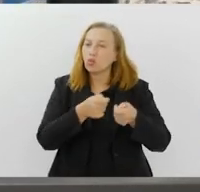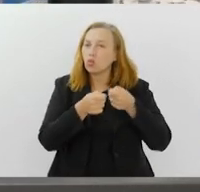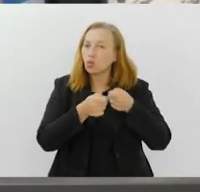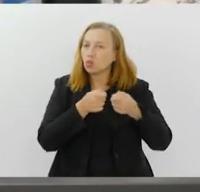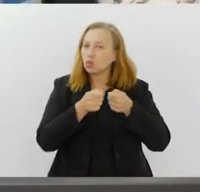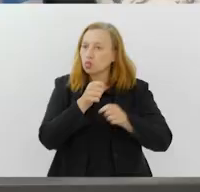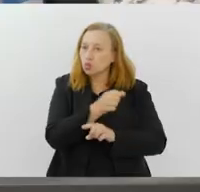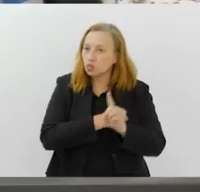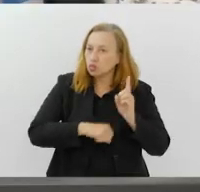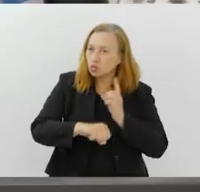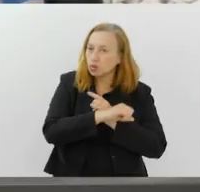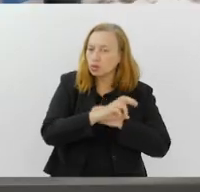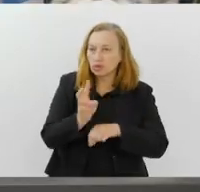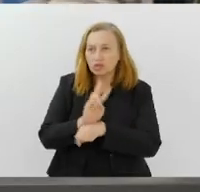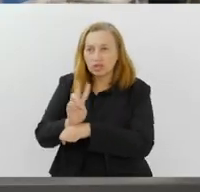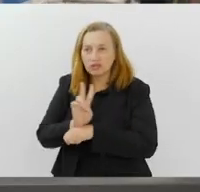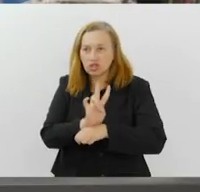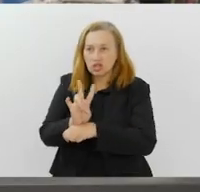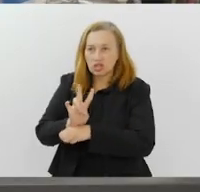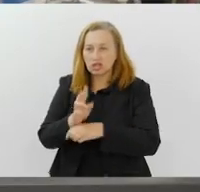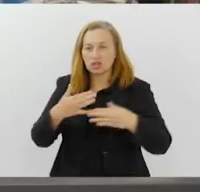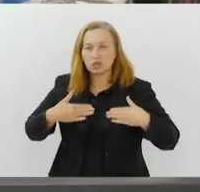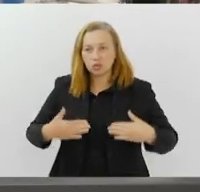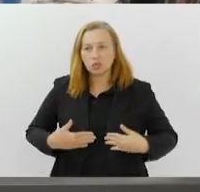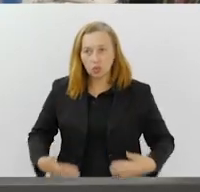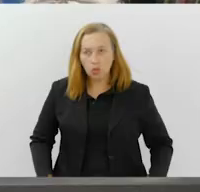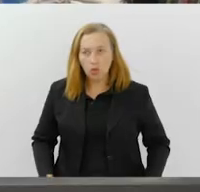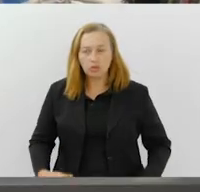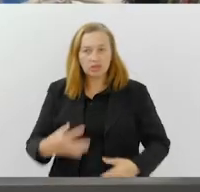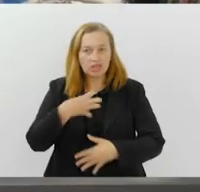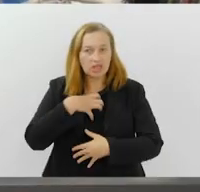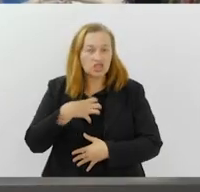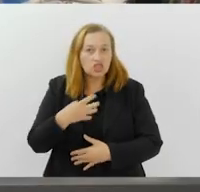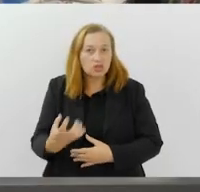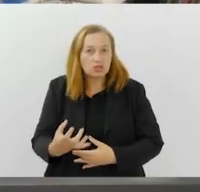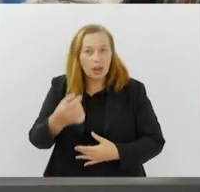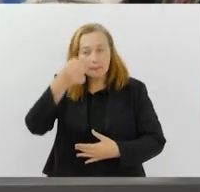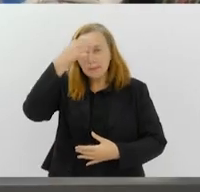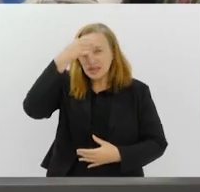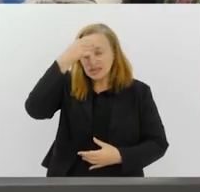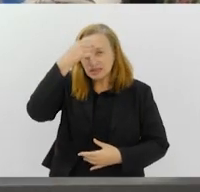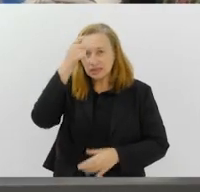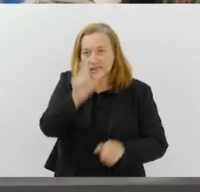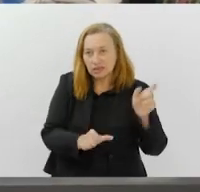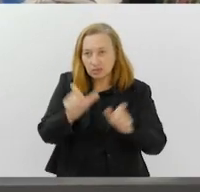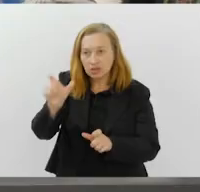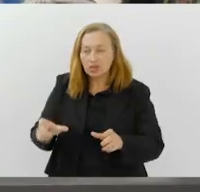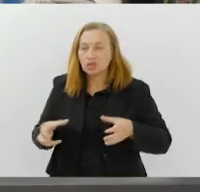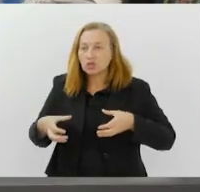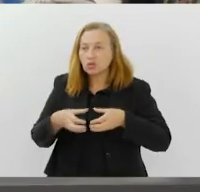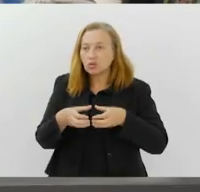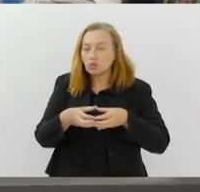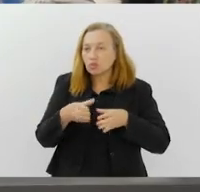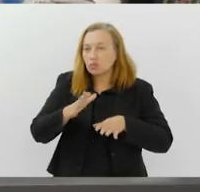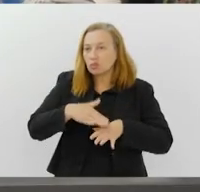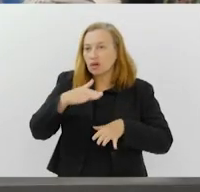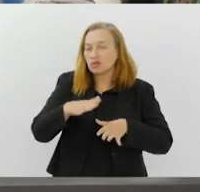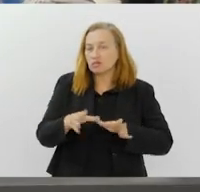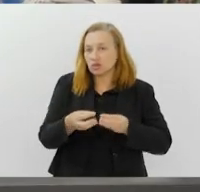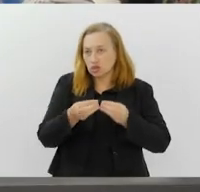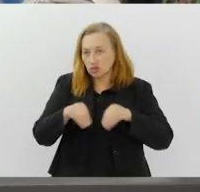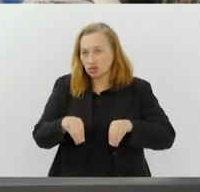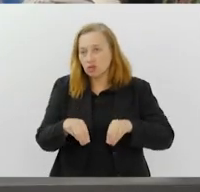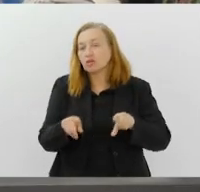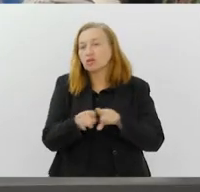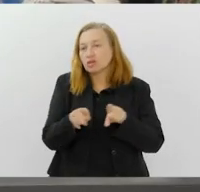social e a vigilância dos corpos é um efeito que é sentido na mente né das pessoas e dos grupos mais atingidos